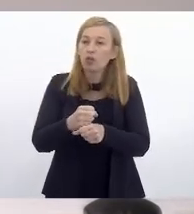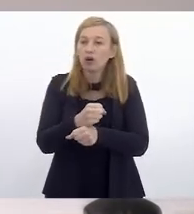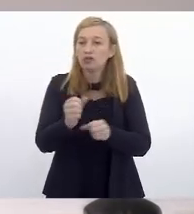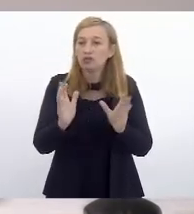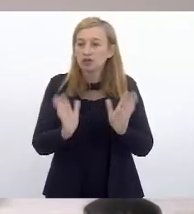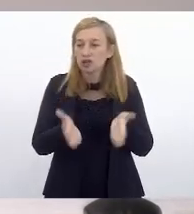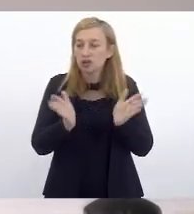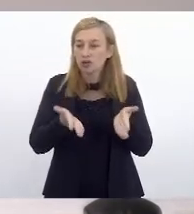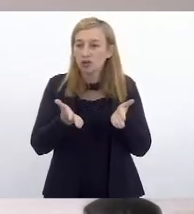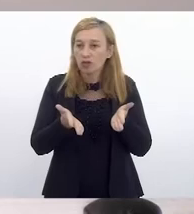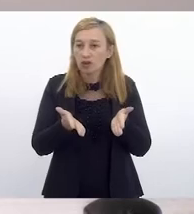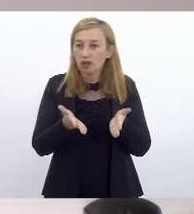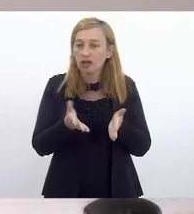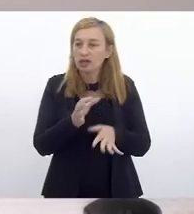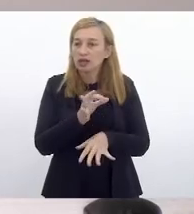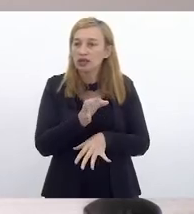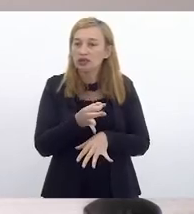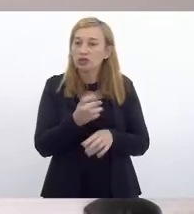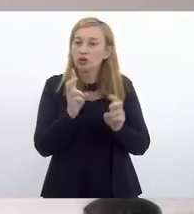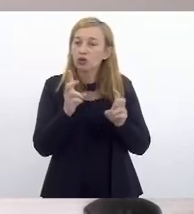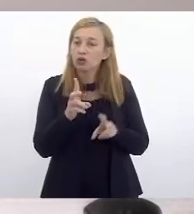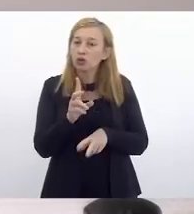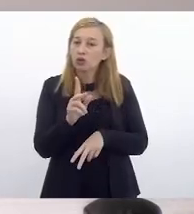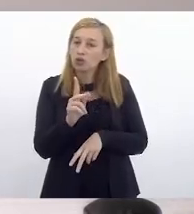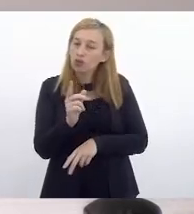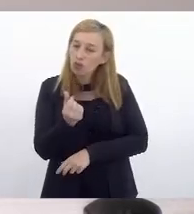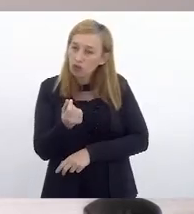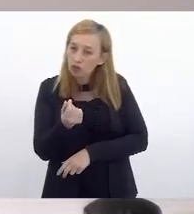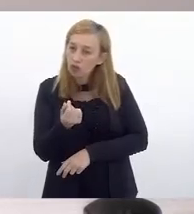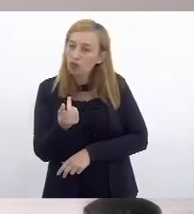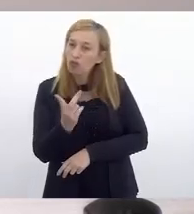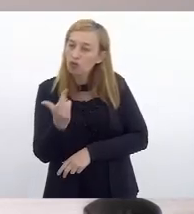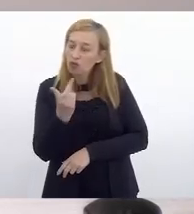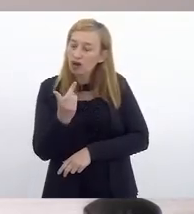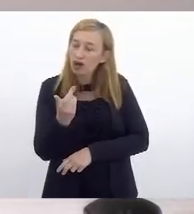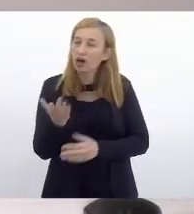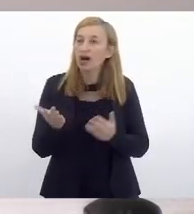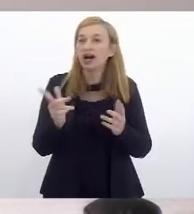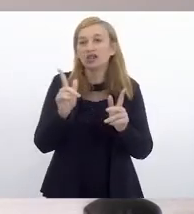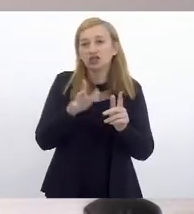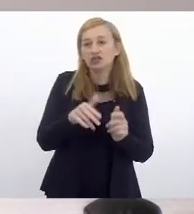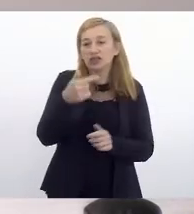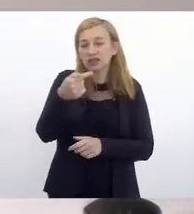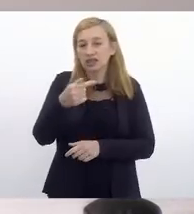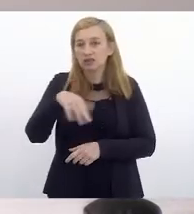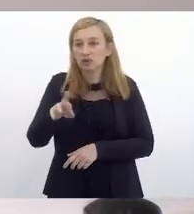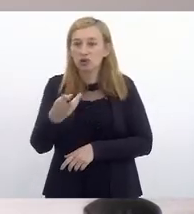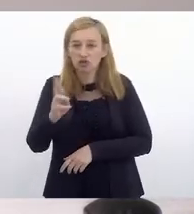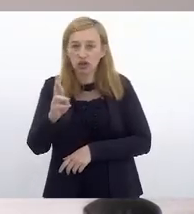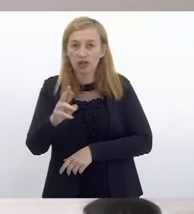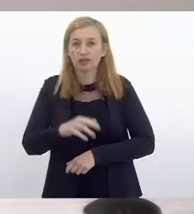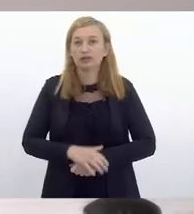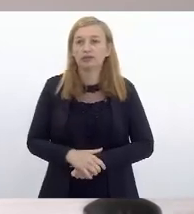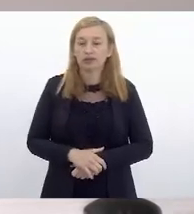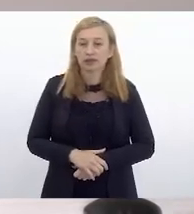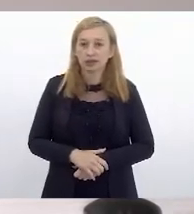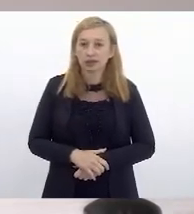específico, o valor poderia ser na ordem, a diferença de 7 bilhões de reais.